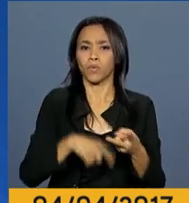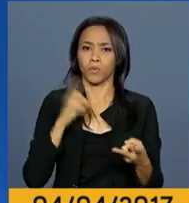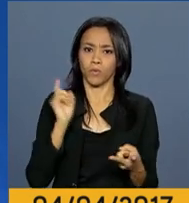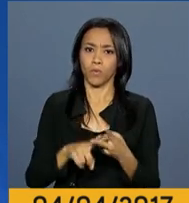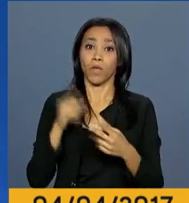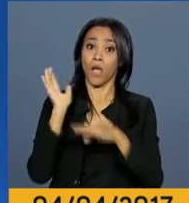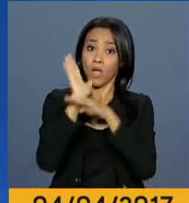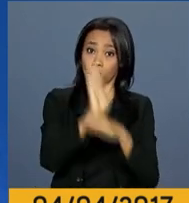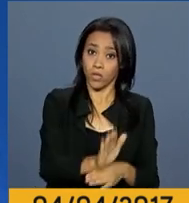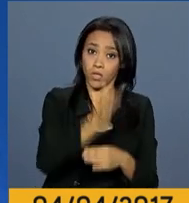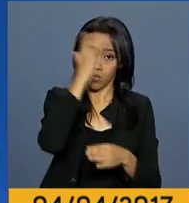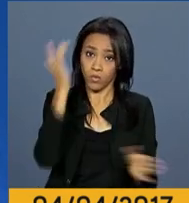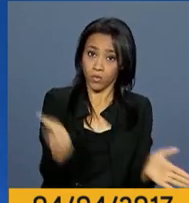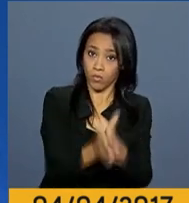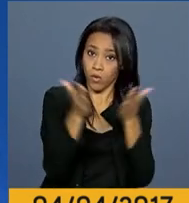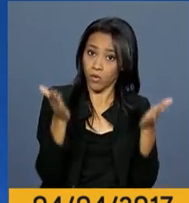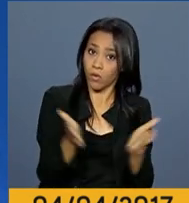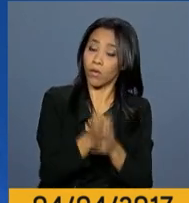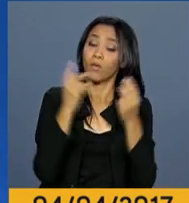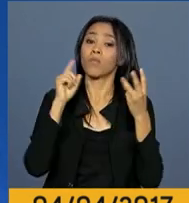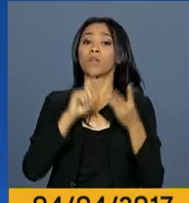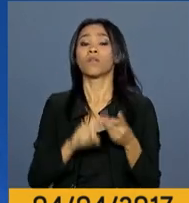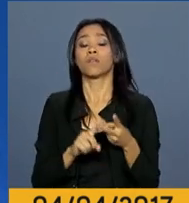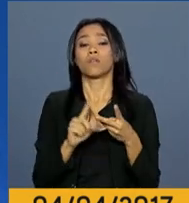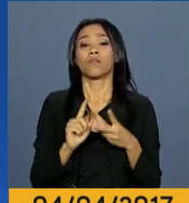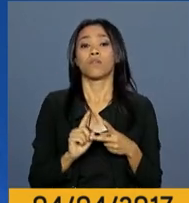pobres, portanto, a favor do Brasil.